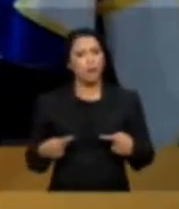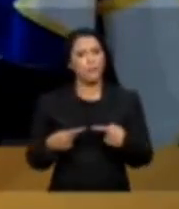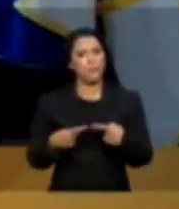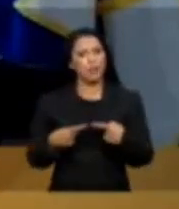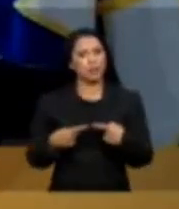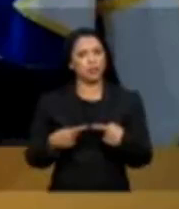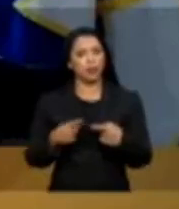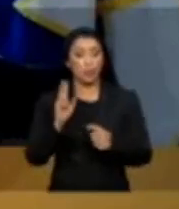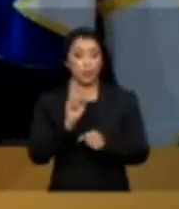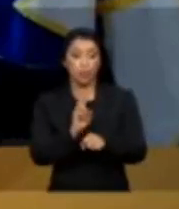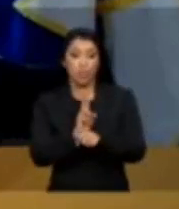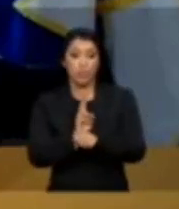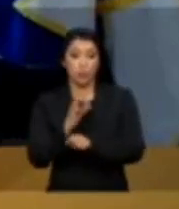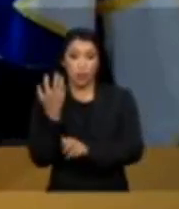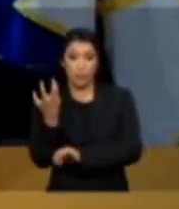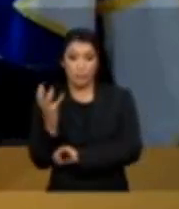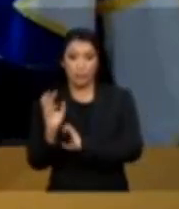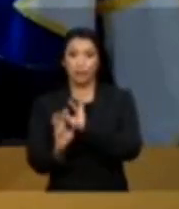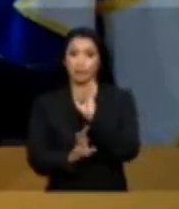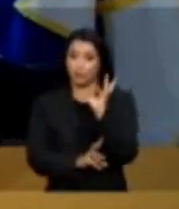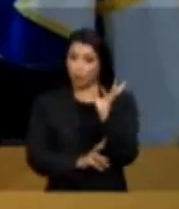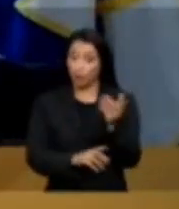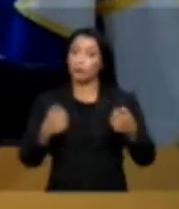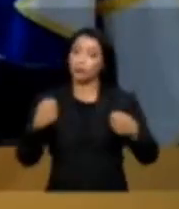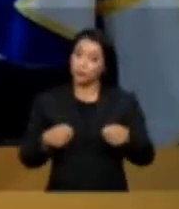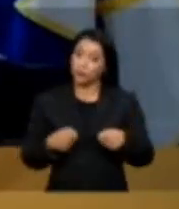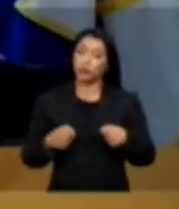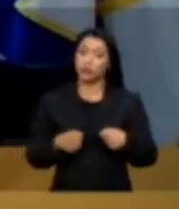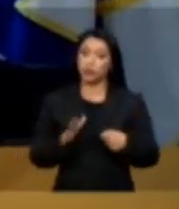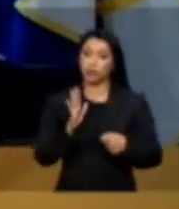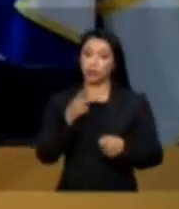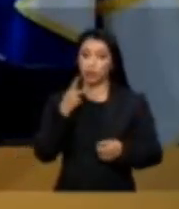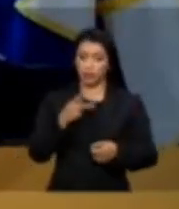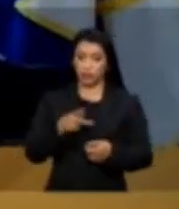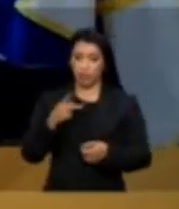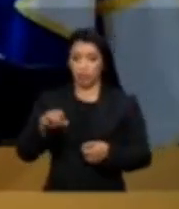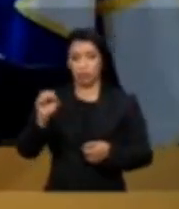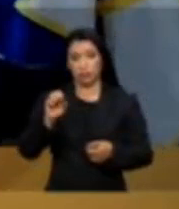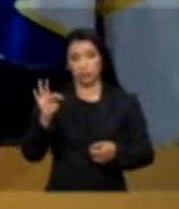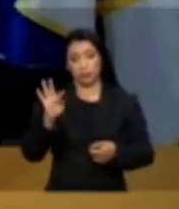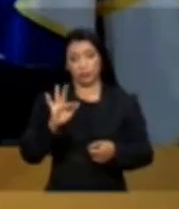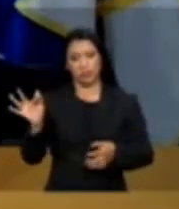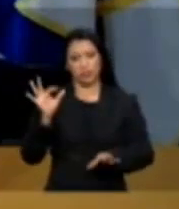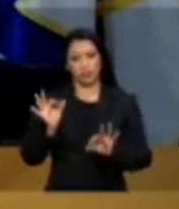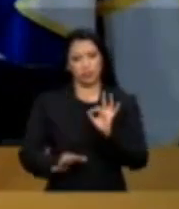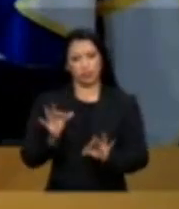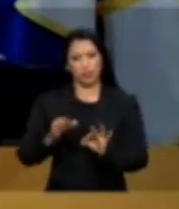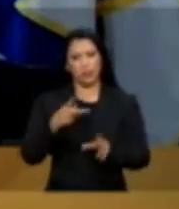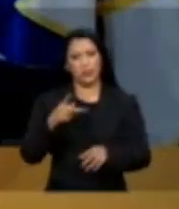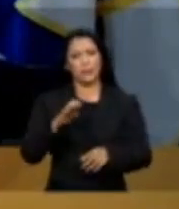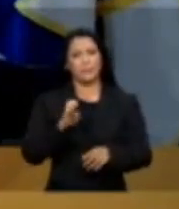proteção ambiental, como, inclusive, já foi afirmado pelo Supremo Tribunal Federal no julgamento da